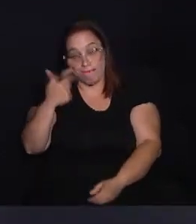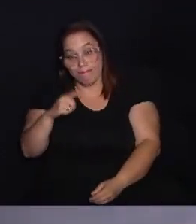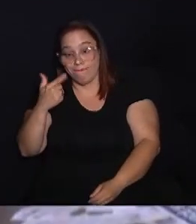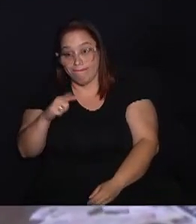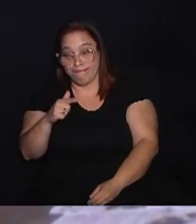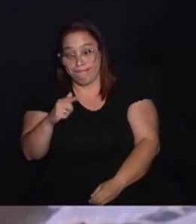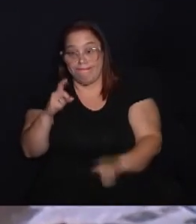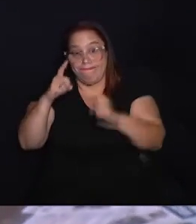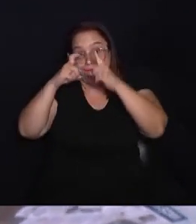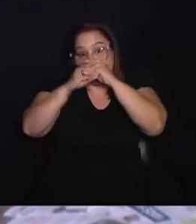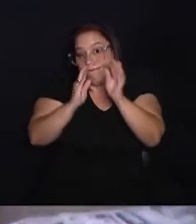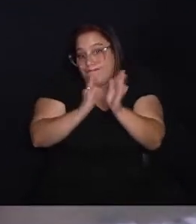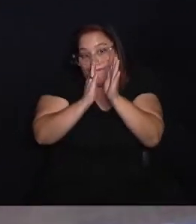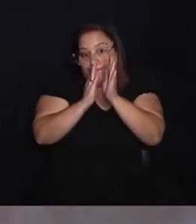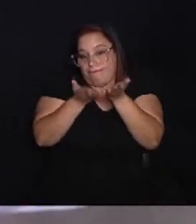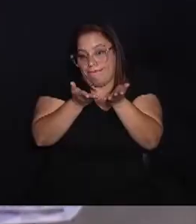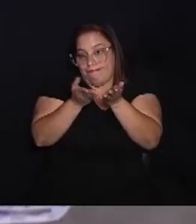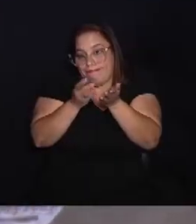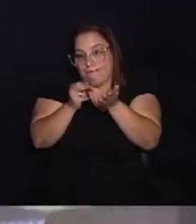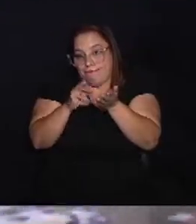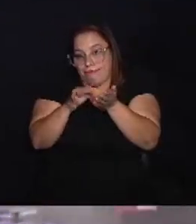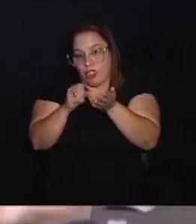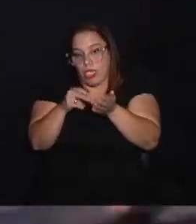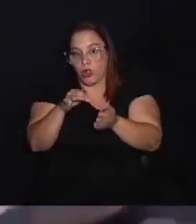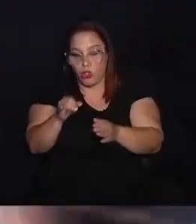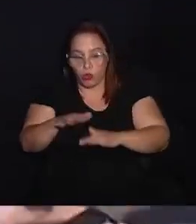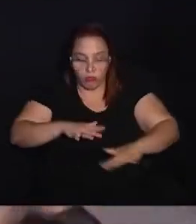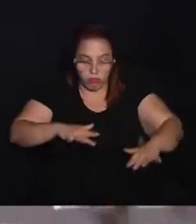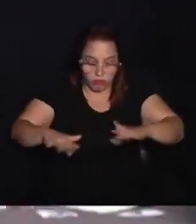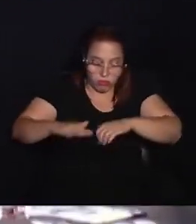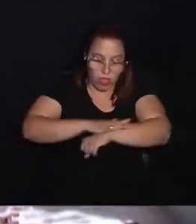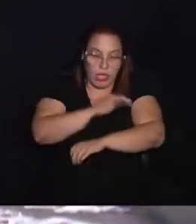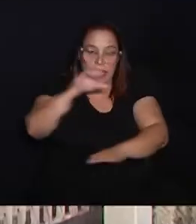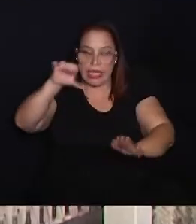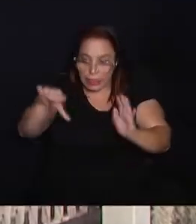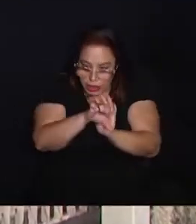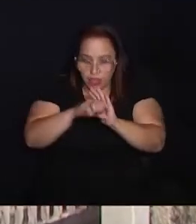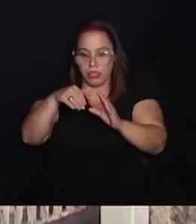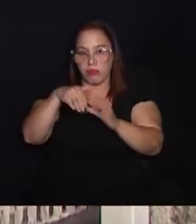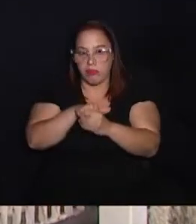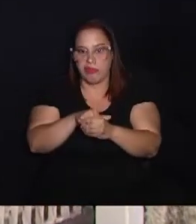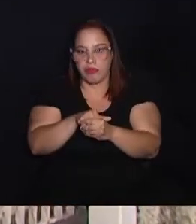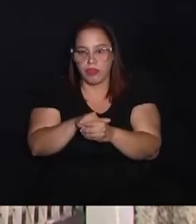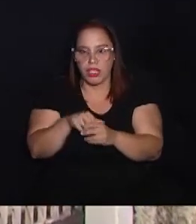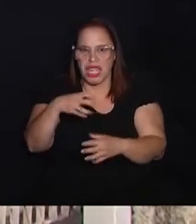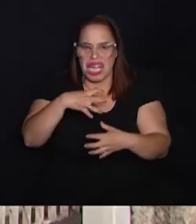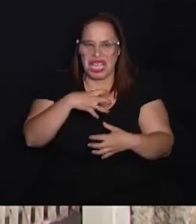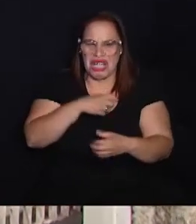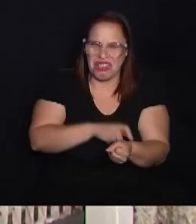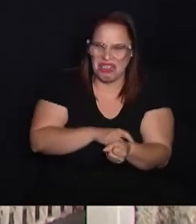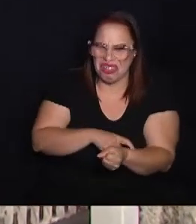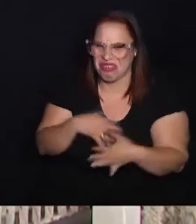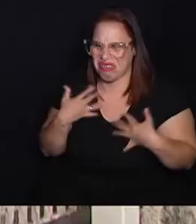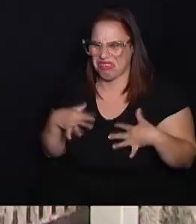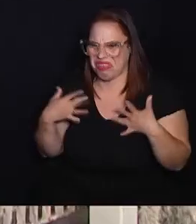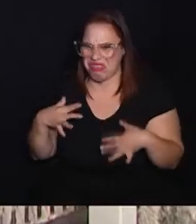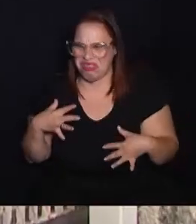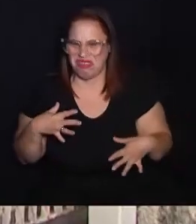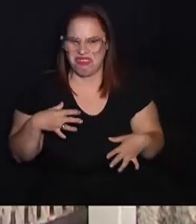principal tarefa aí remanescente nesse final de período legislativo. Mas certamente os vereadores